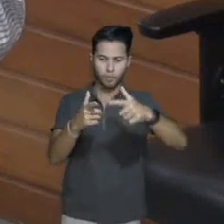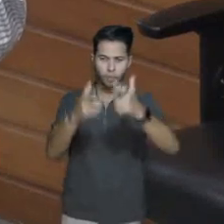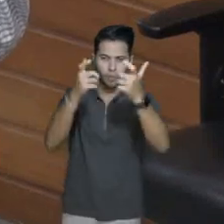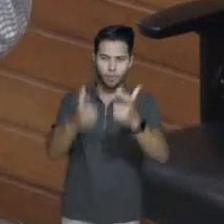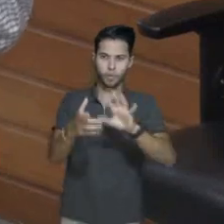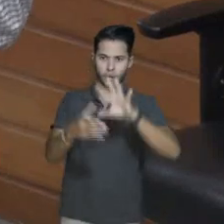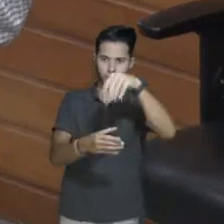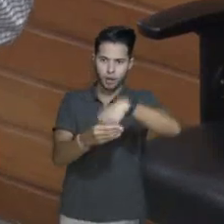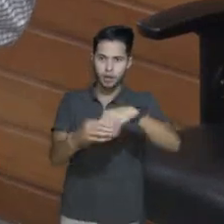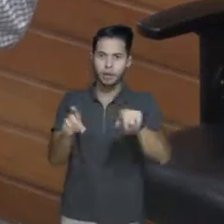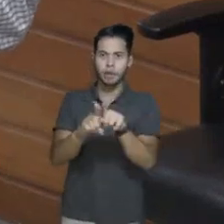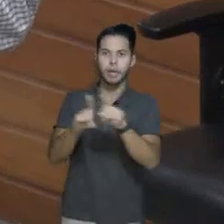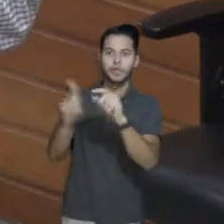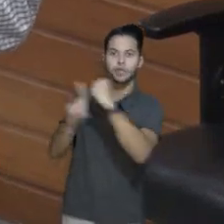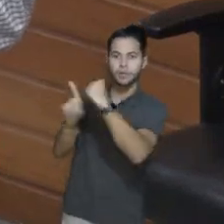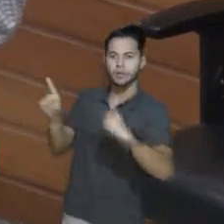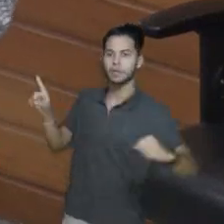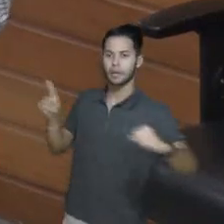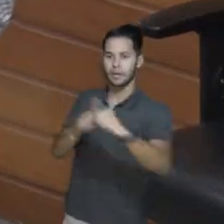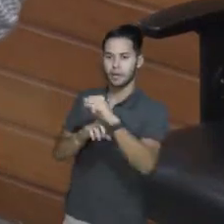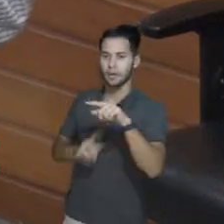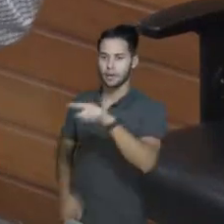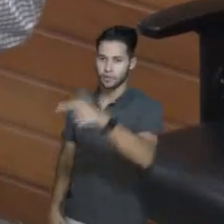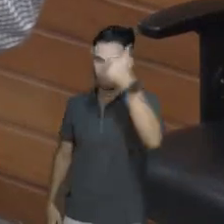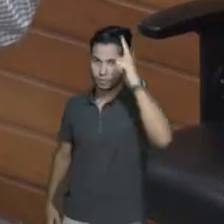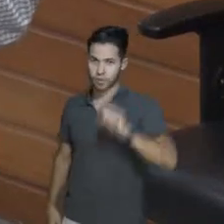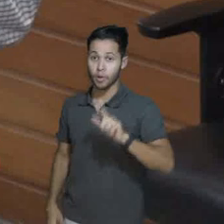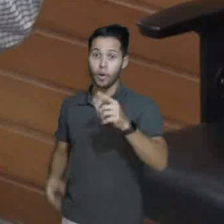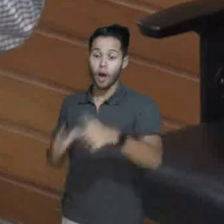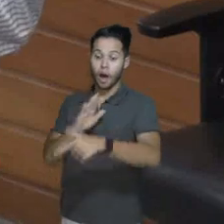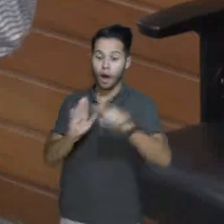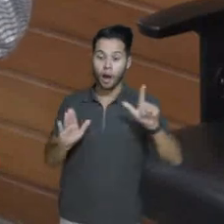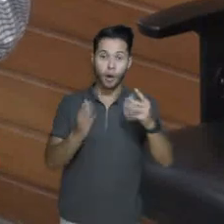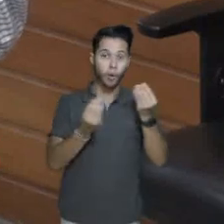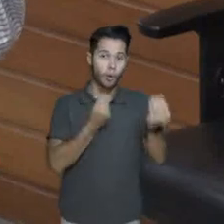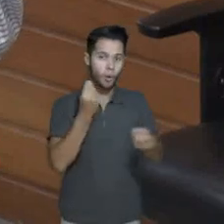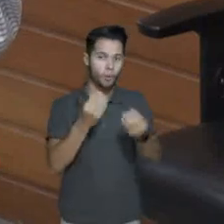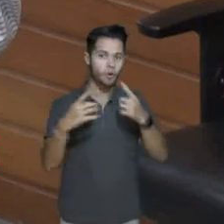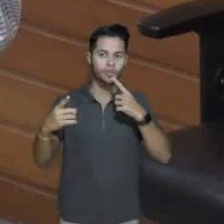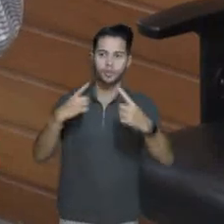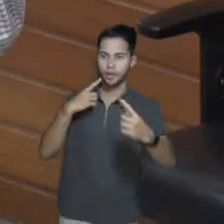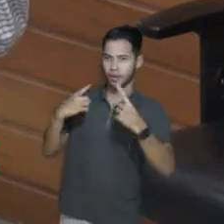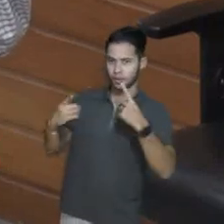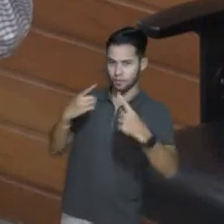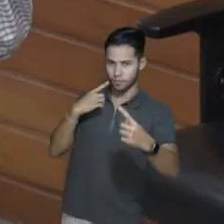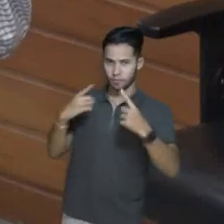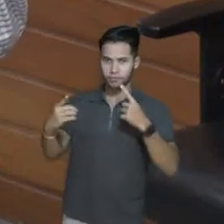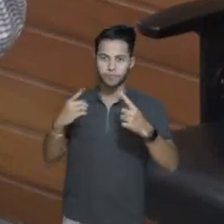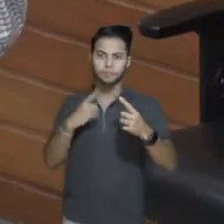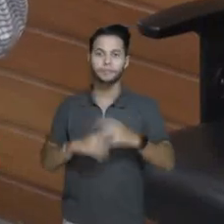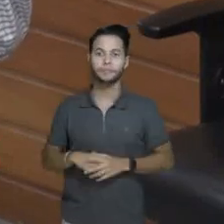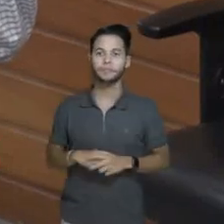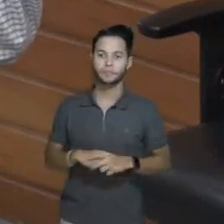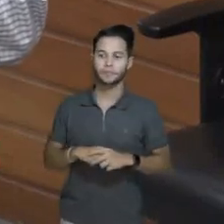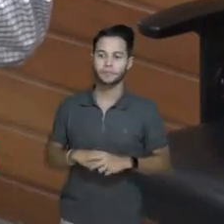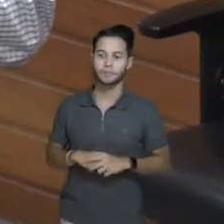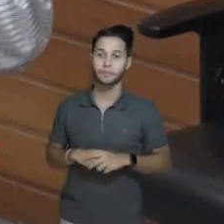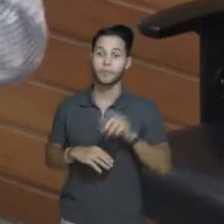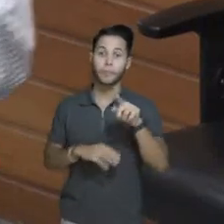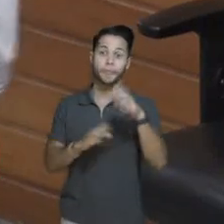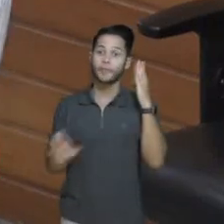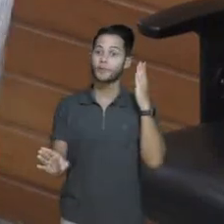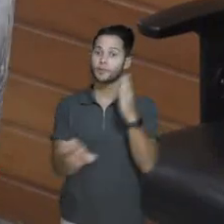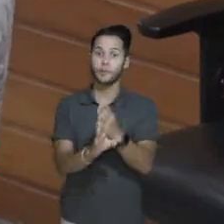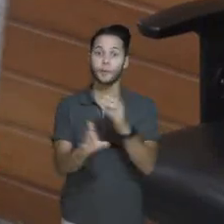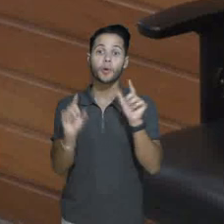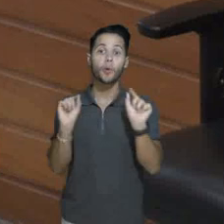sociedade Conseguiu resolver a partir do Diálogo a partir do plural resolveu aqueles problemas e ela descobriu algo